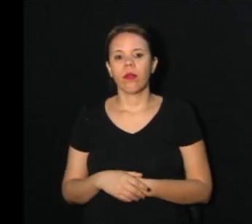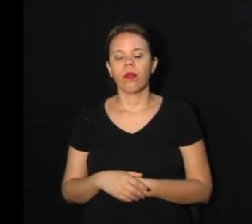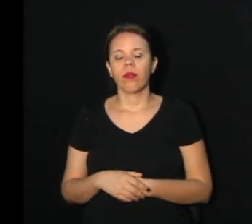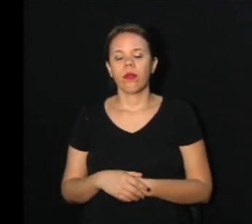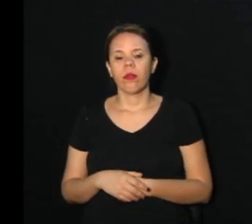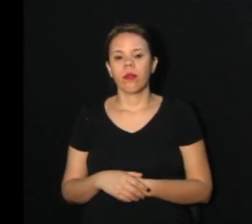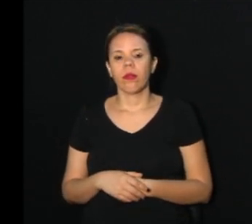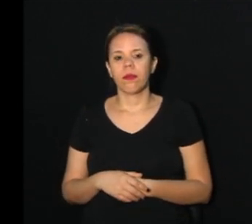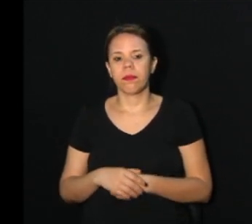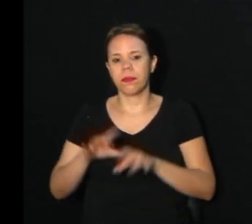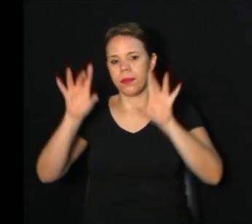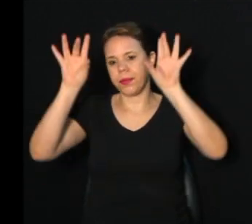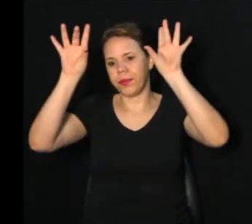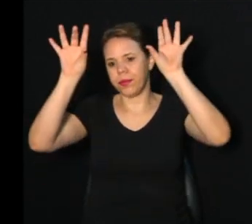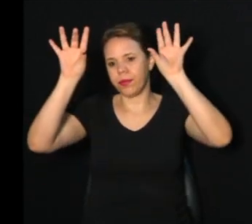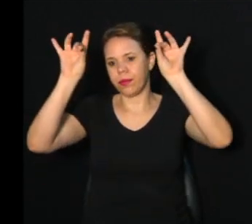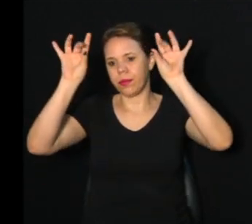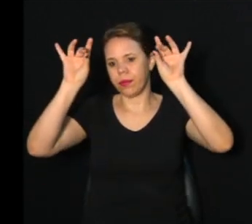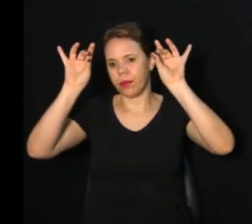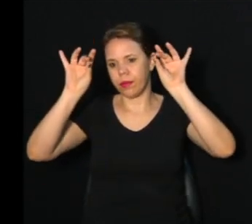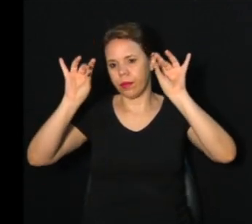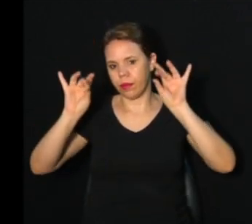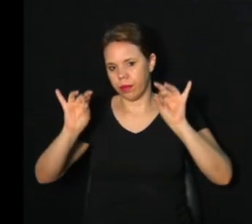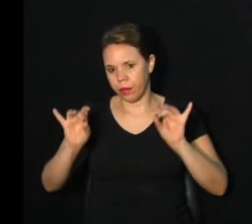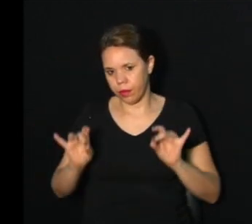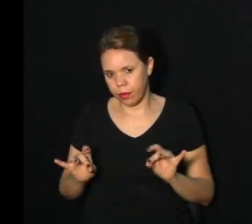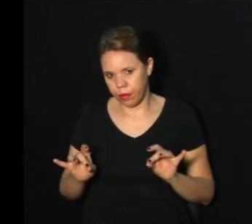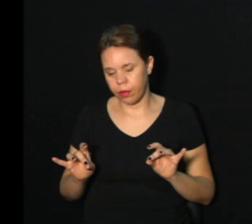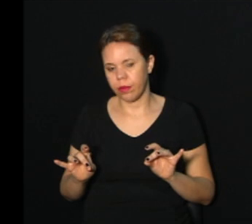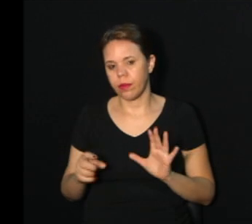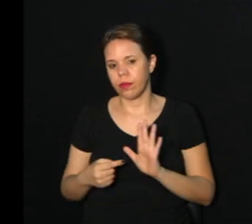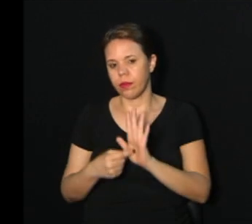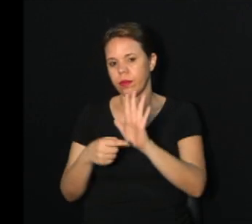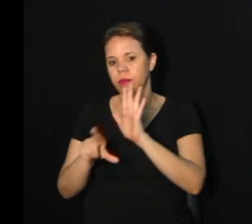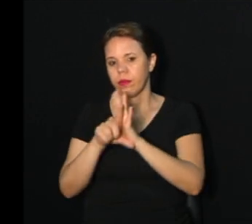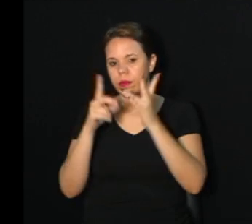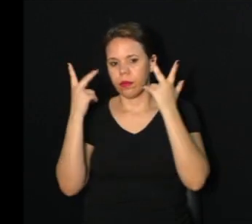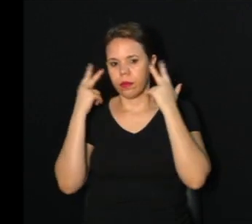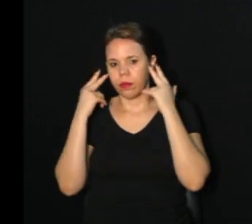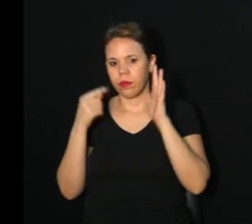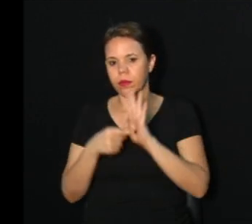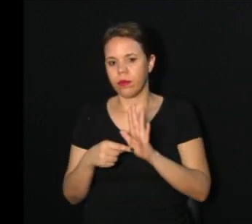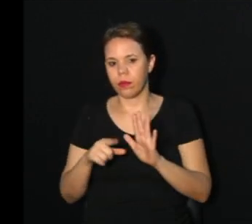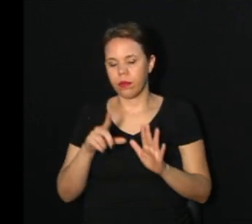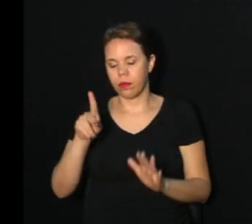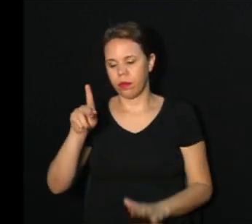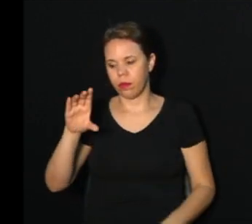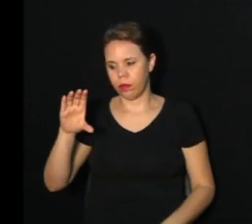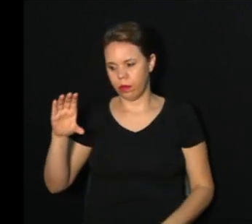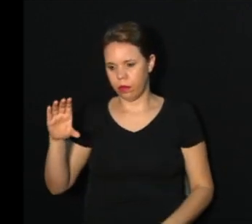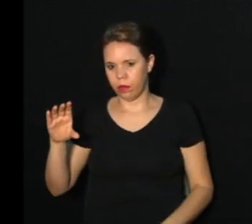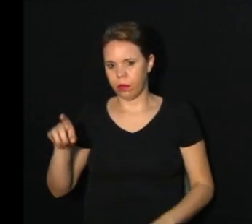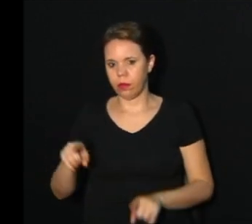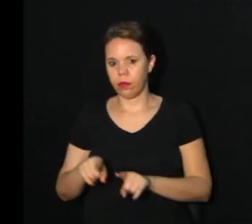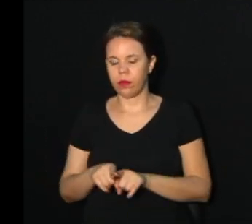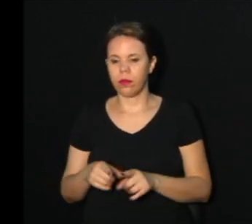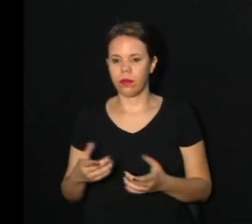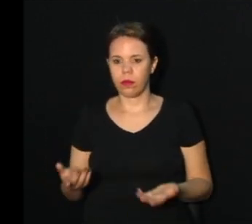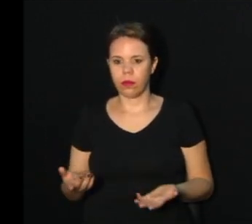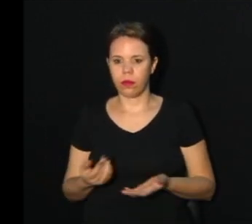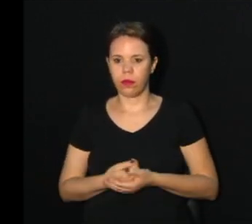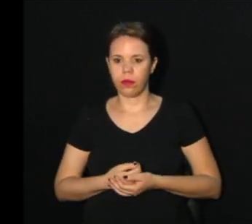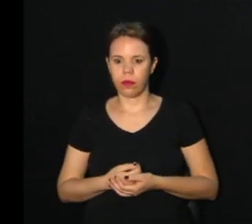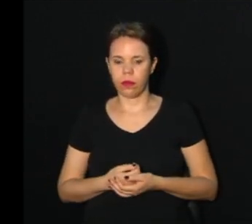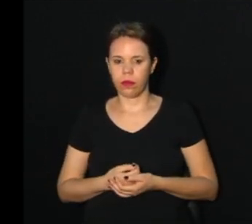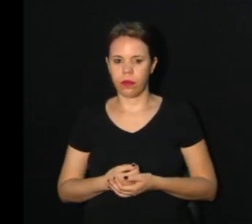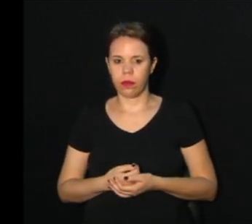Aí, detalhando um pouco o que a lei orgânica traz, né, o PLC vai prever, melhor dizendo,